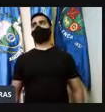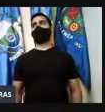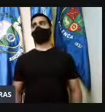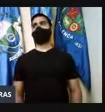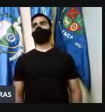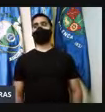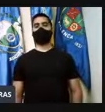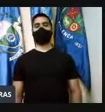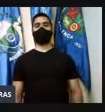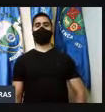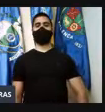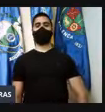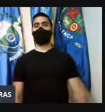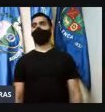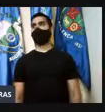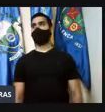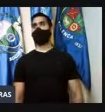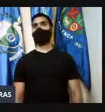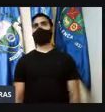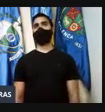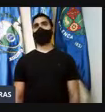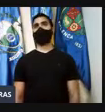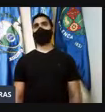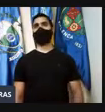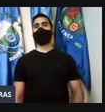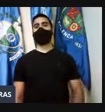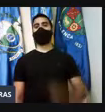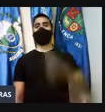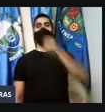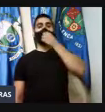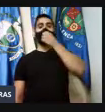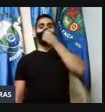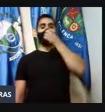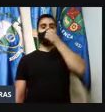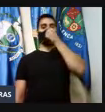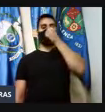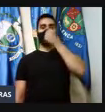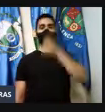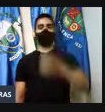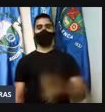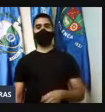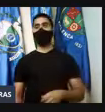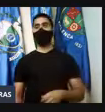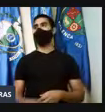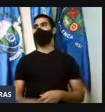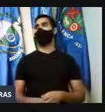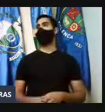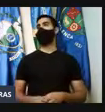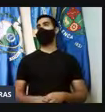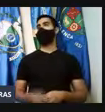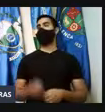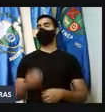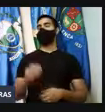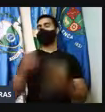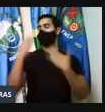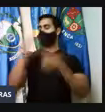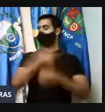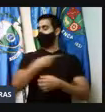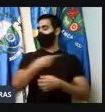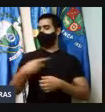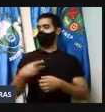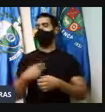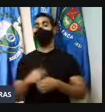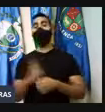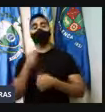Obrigado, presidente. Sem dúvida, a questão do alarde do Covid-19 é muito